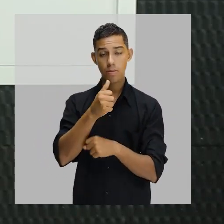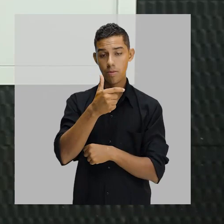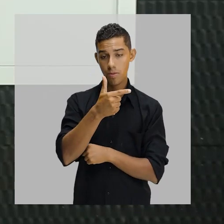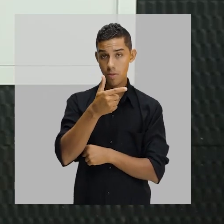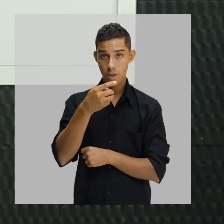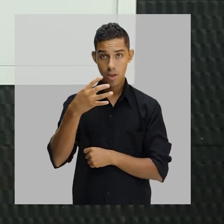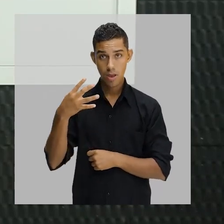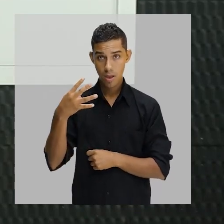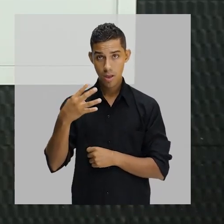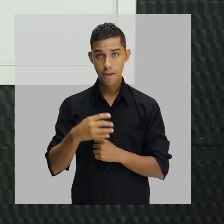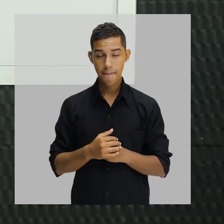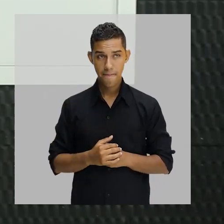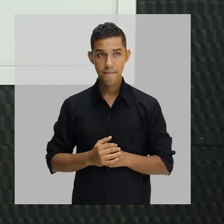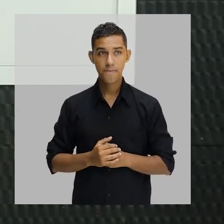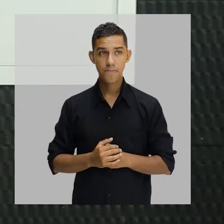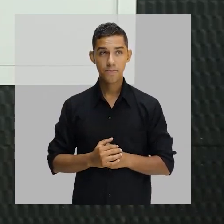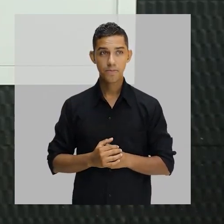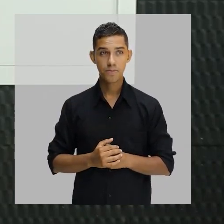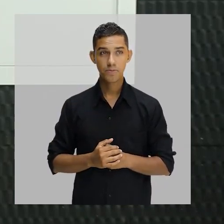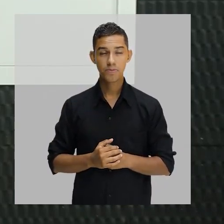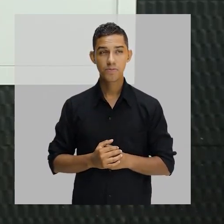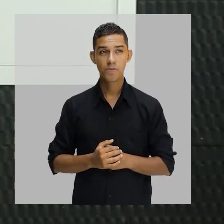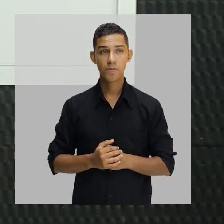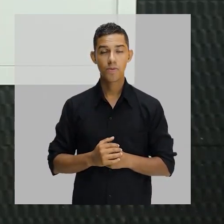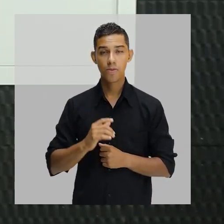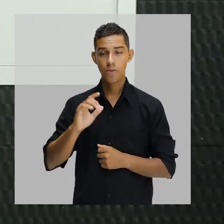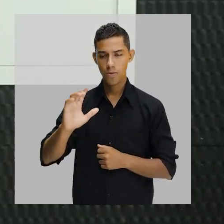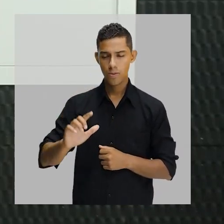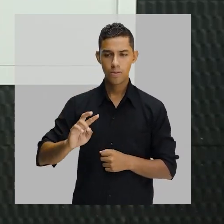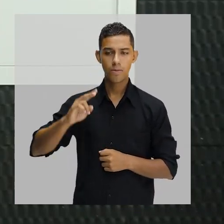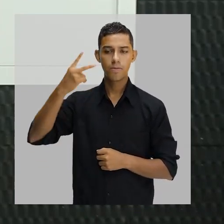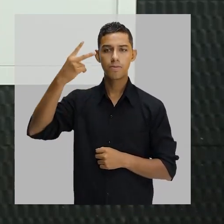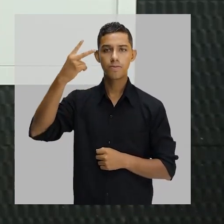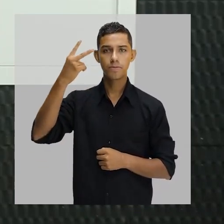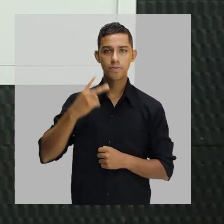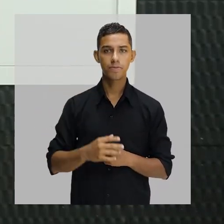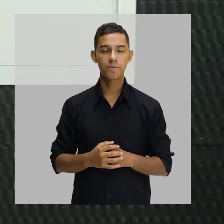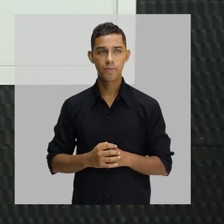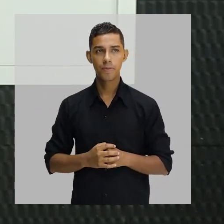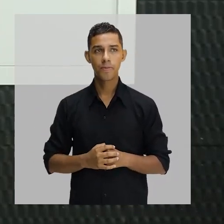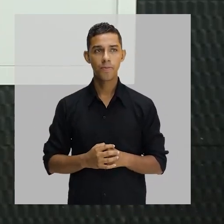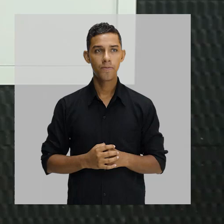24, certo? Aí vai 2. Agora,